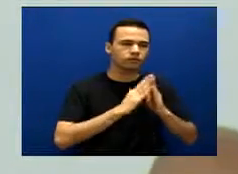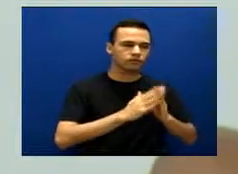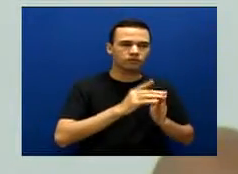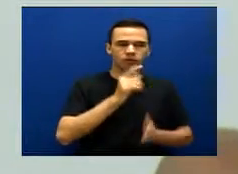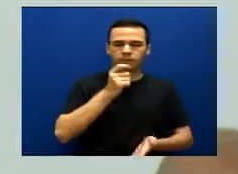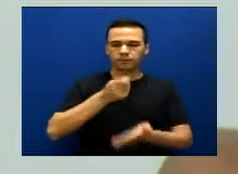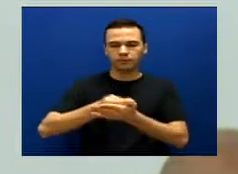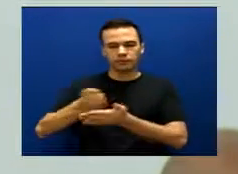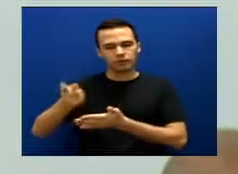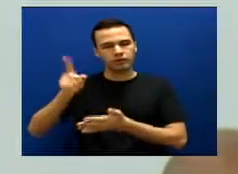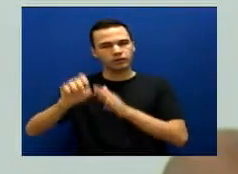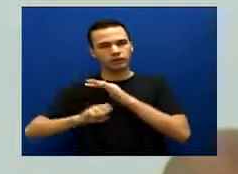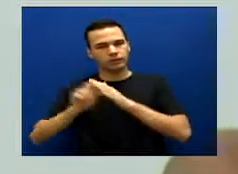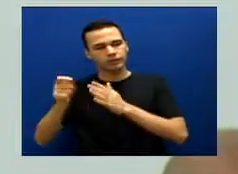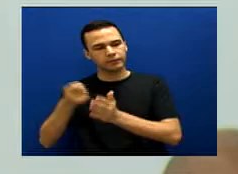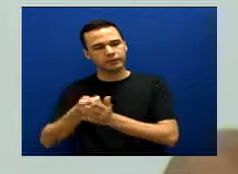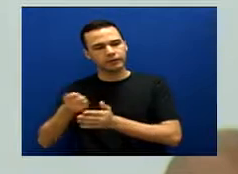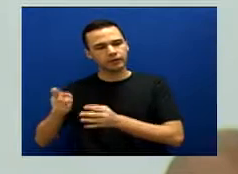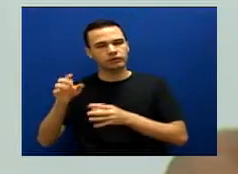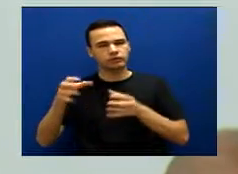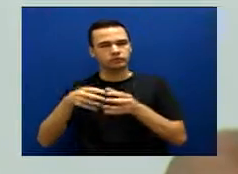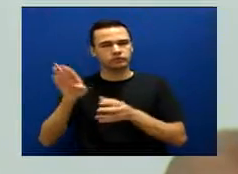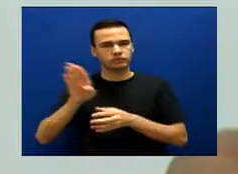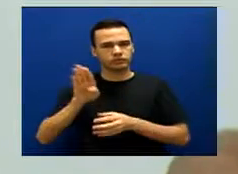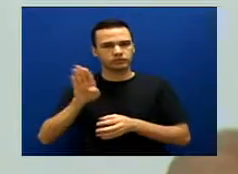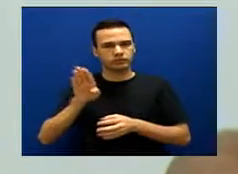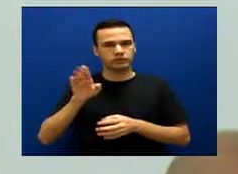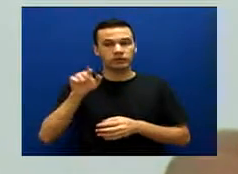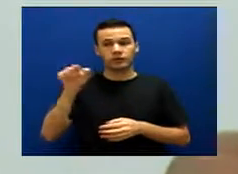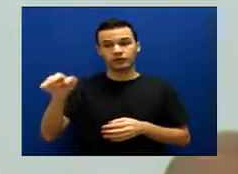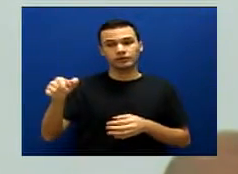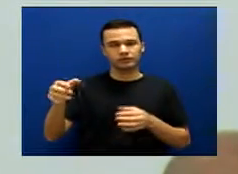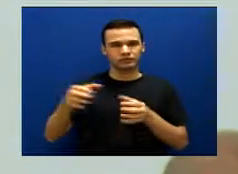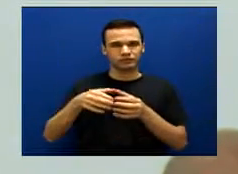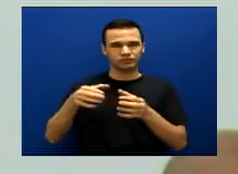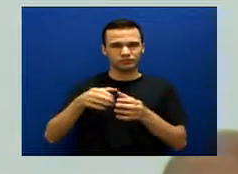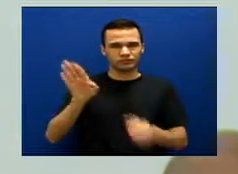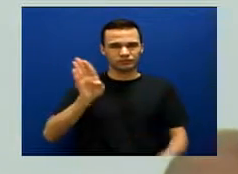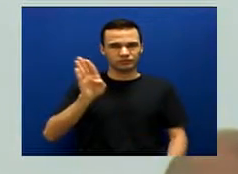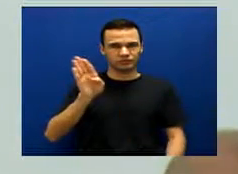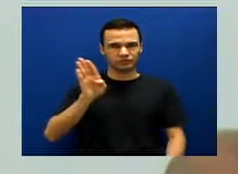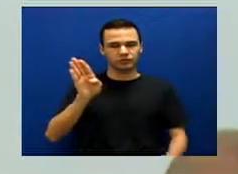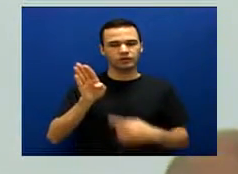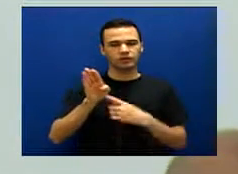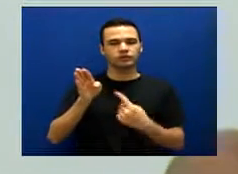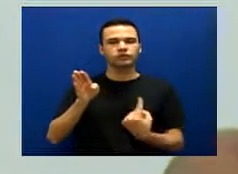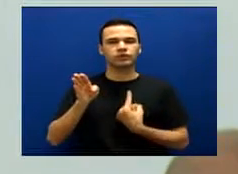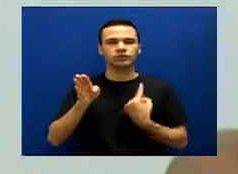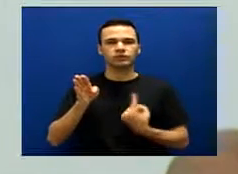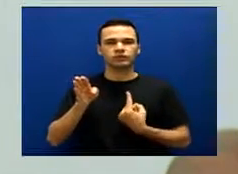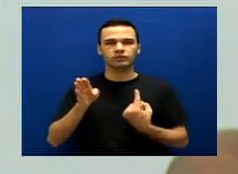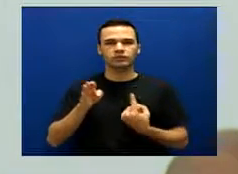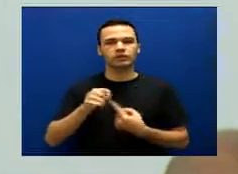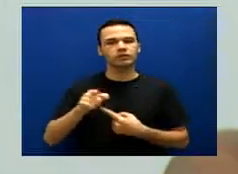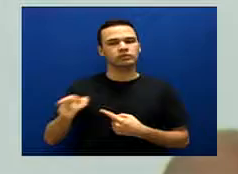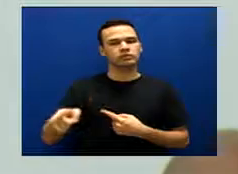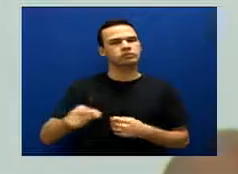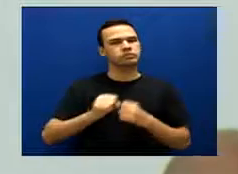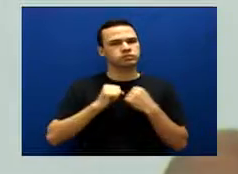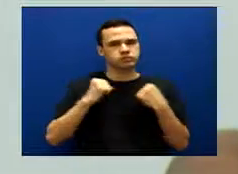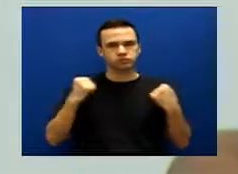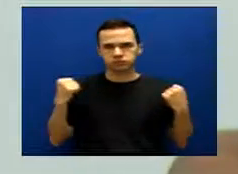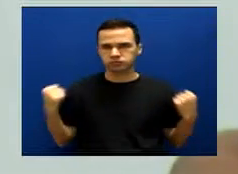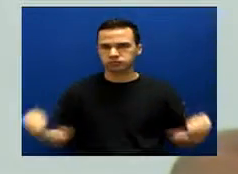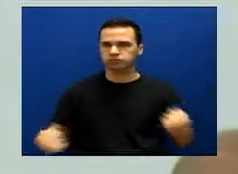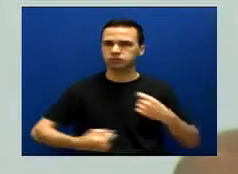investir, vamos ser parceiro. E o que o São Bento fez, ele fez com um exemplo de garra